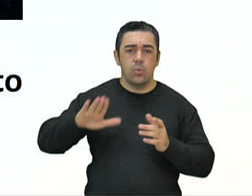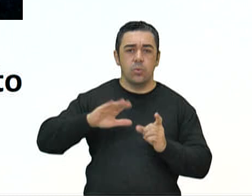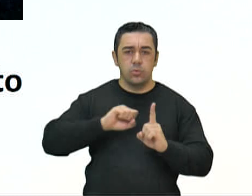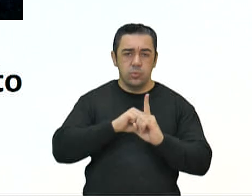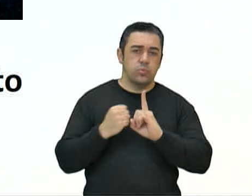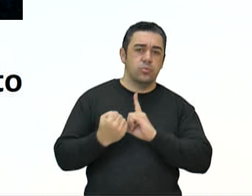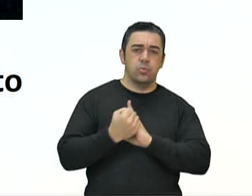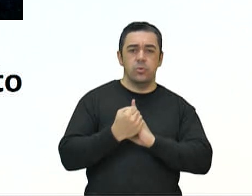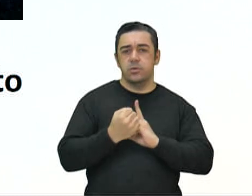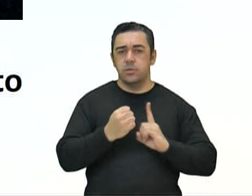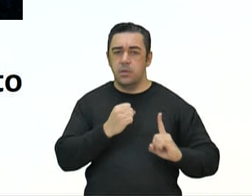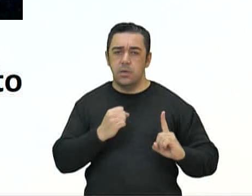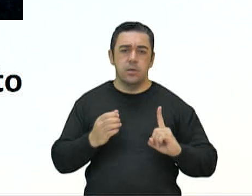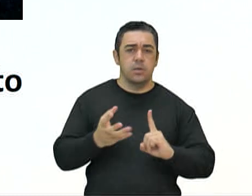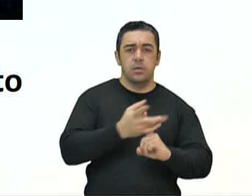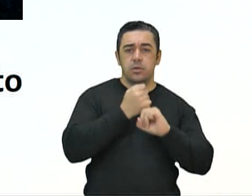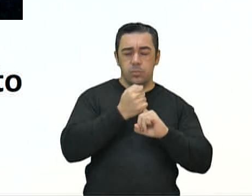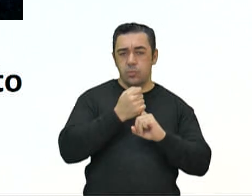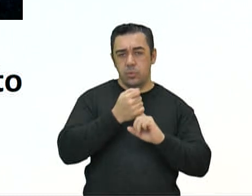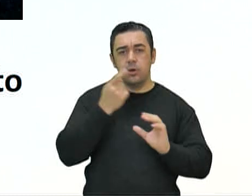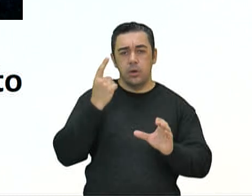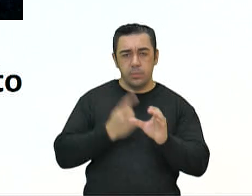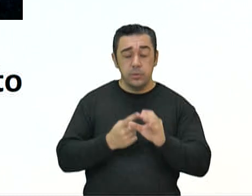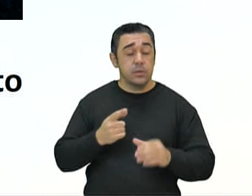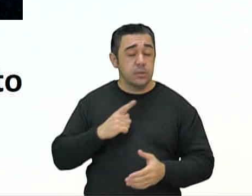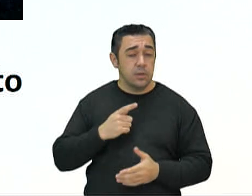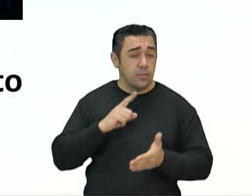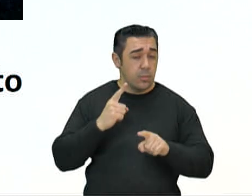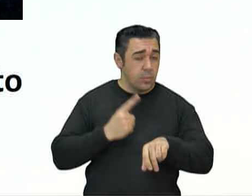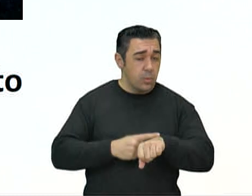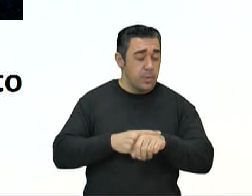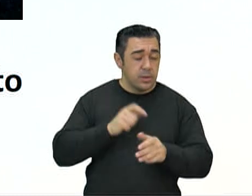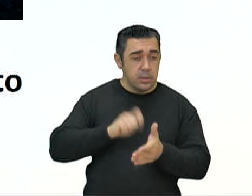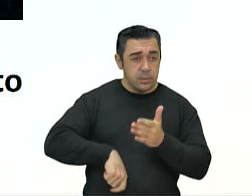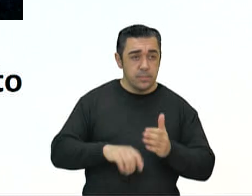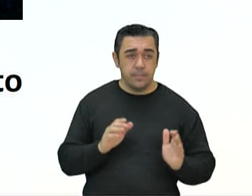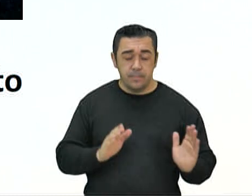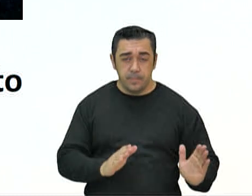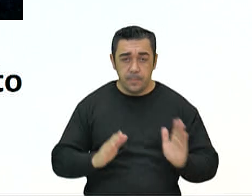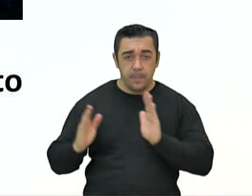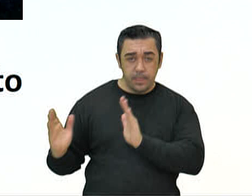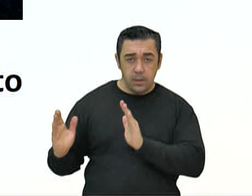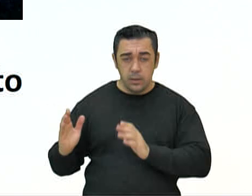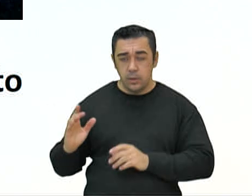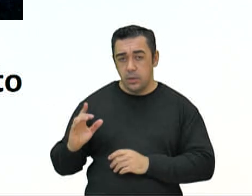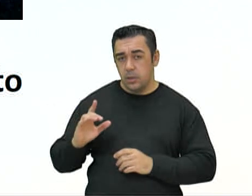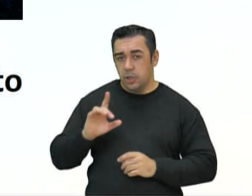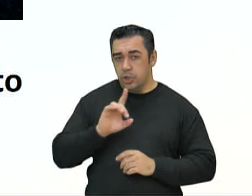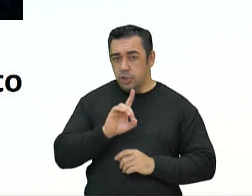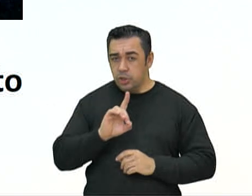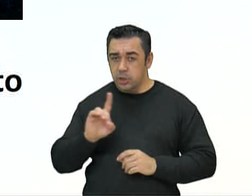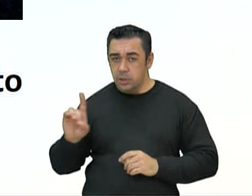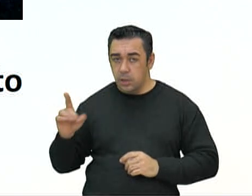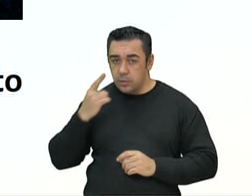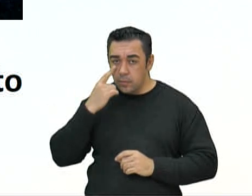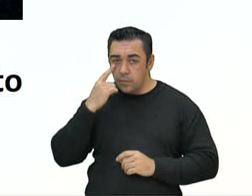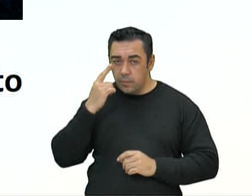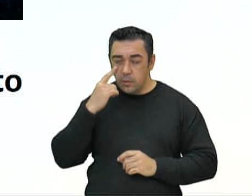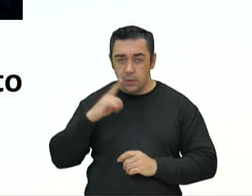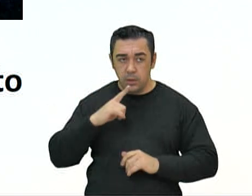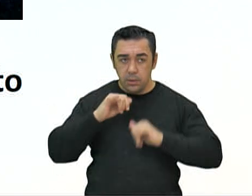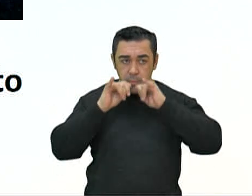novembro de 1936. Então você tem aqui a imagem do momento da assinatura. Do lado direito, você tem um cartaz